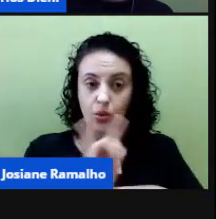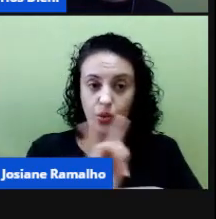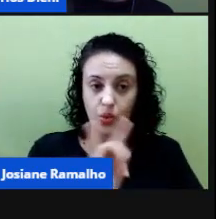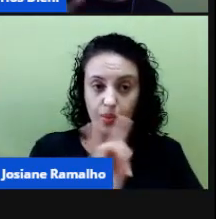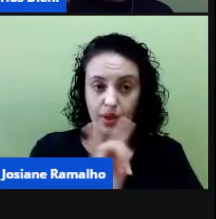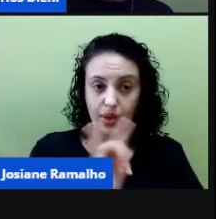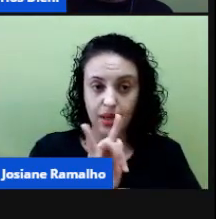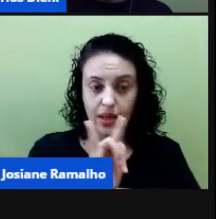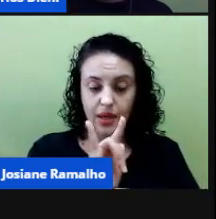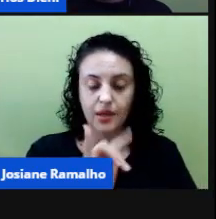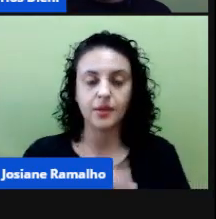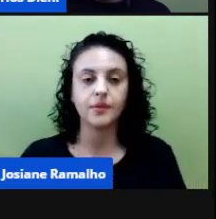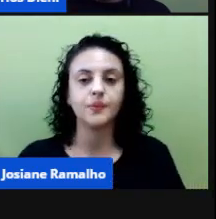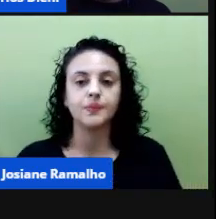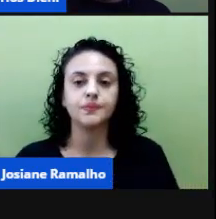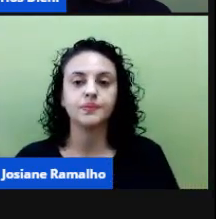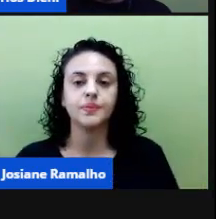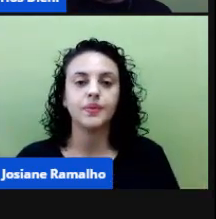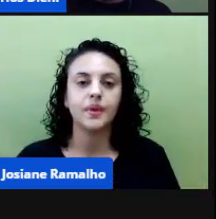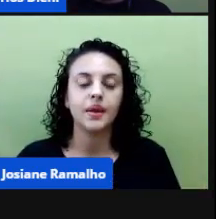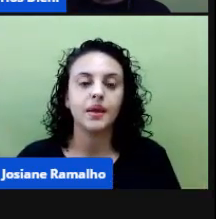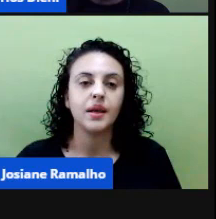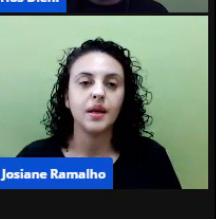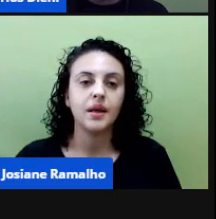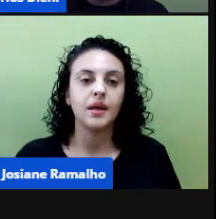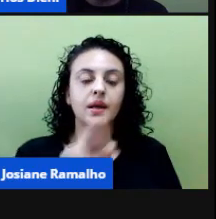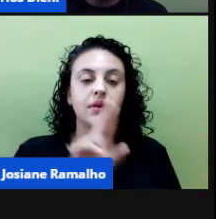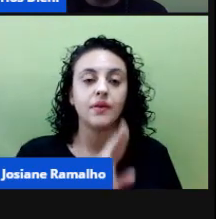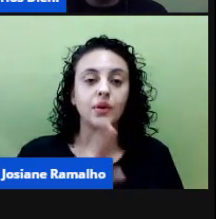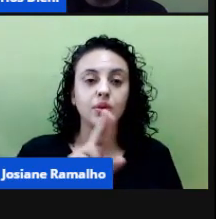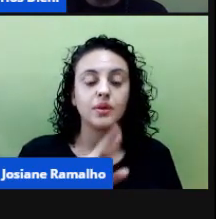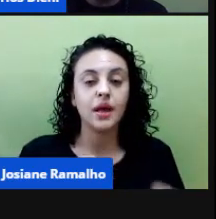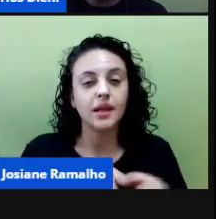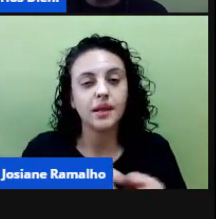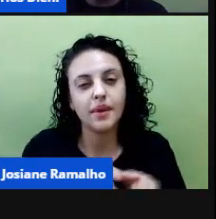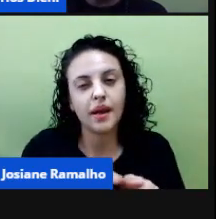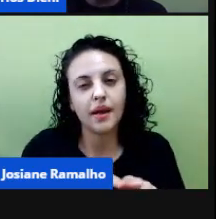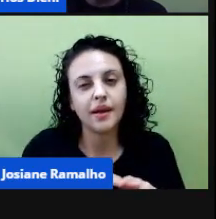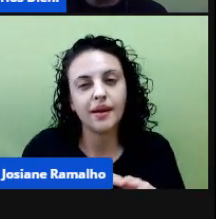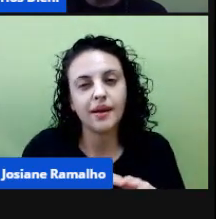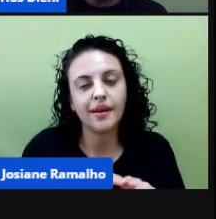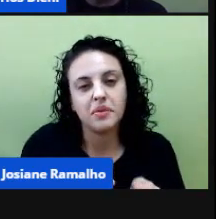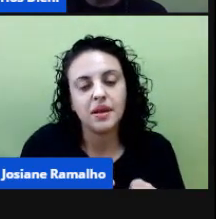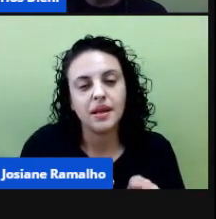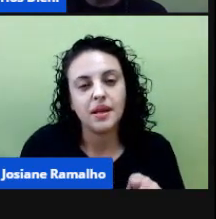que já tem e vai usar ele de forma intuitiva.